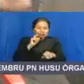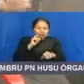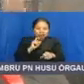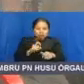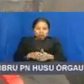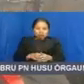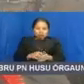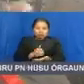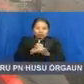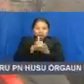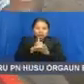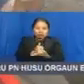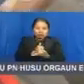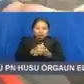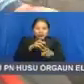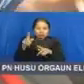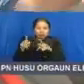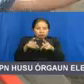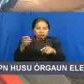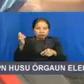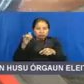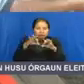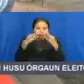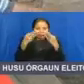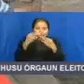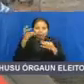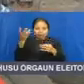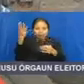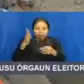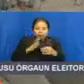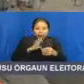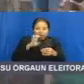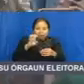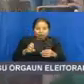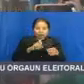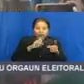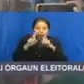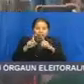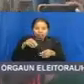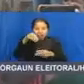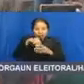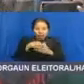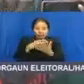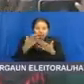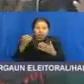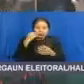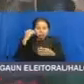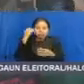na solidariedade, onde ajuda a comunidade, uma caim hito e rabecuse amular, até uma falha samba uma